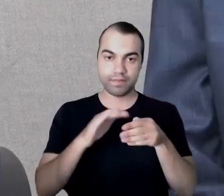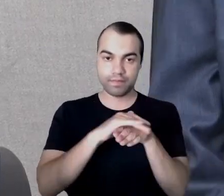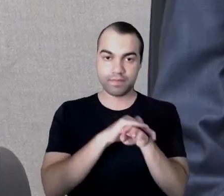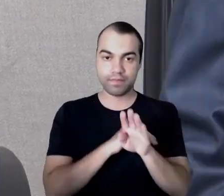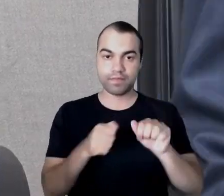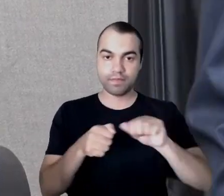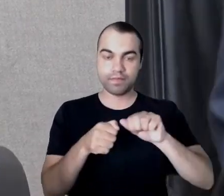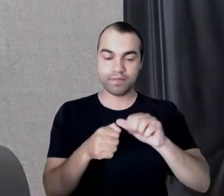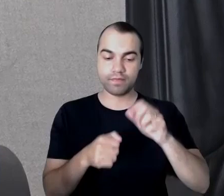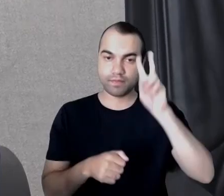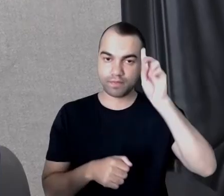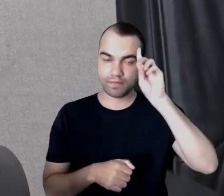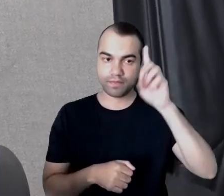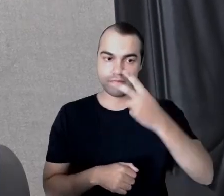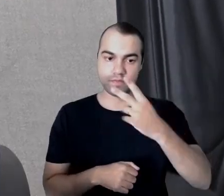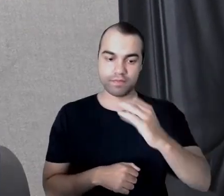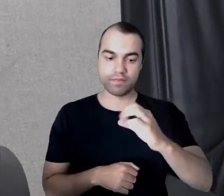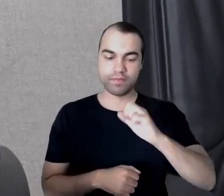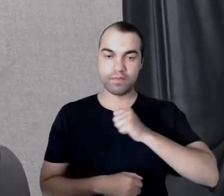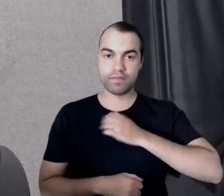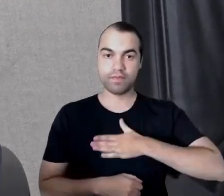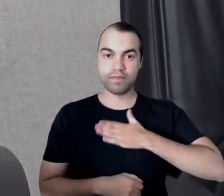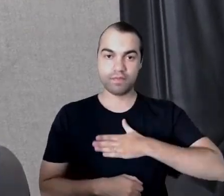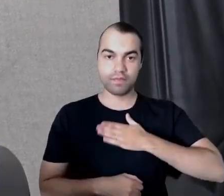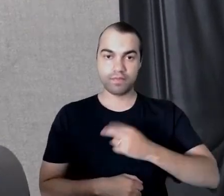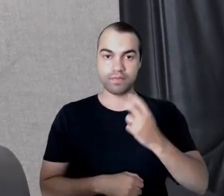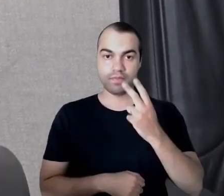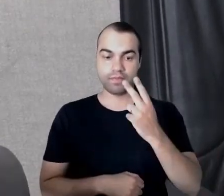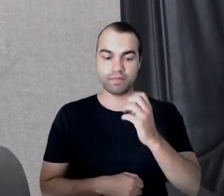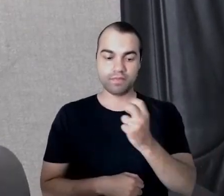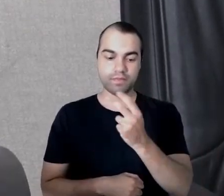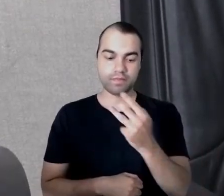em 29 de agosto de 2023